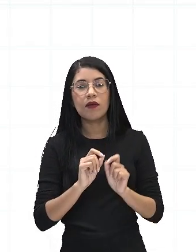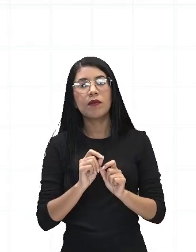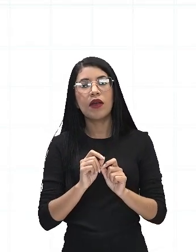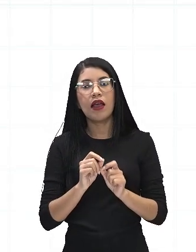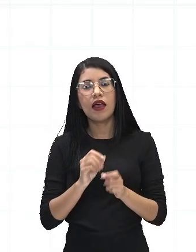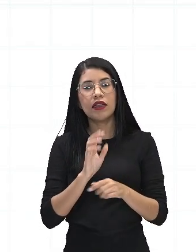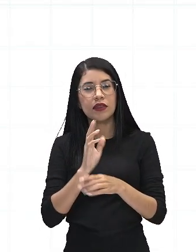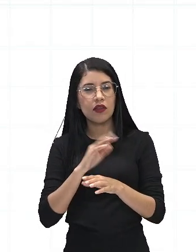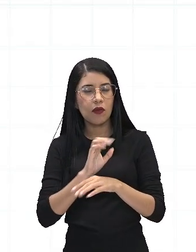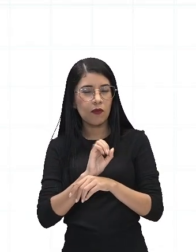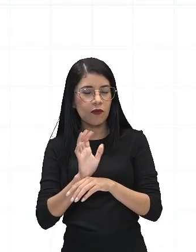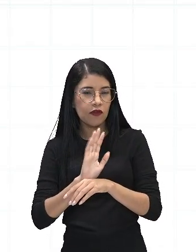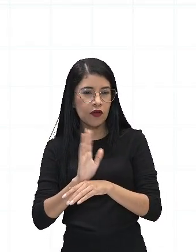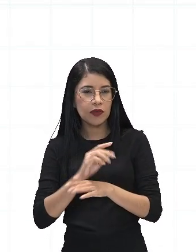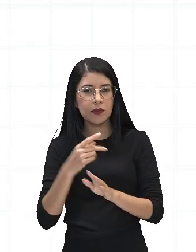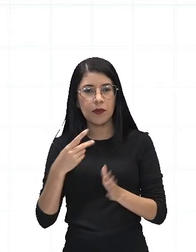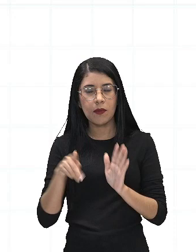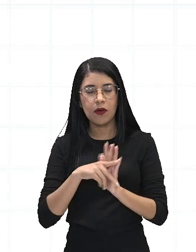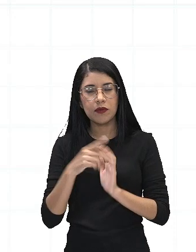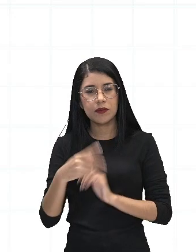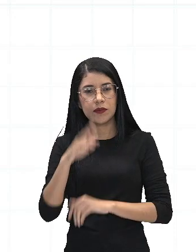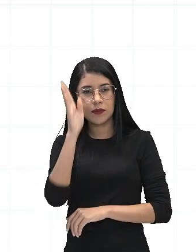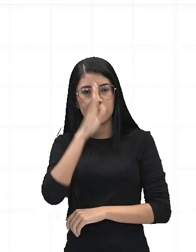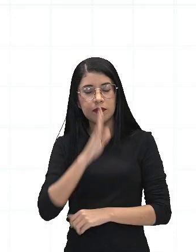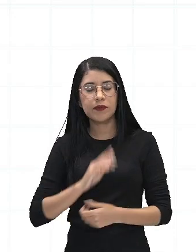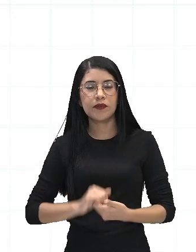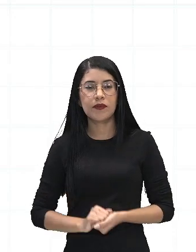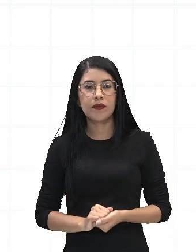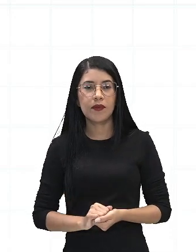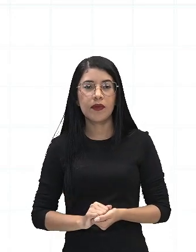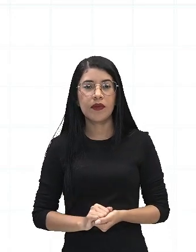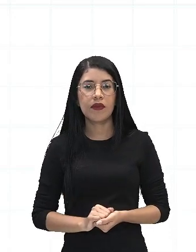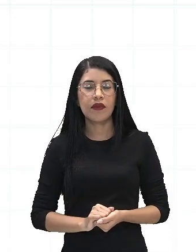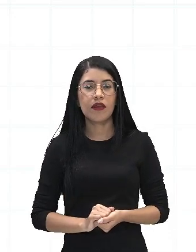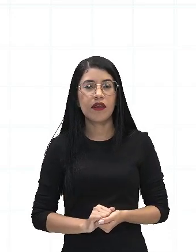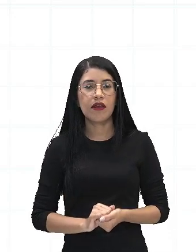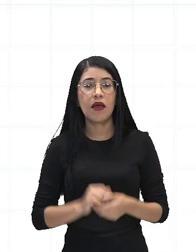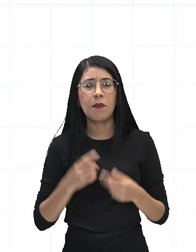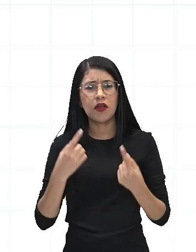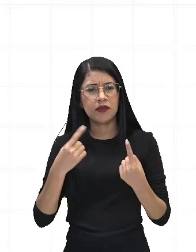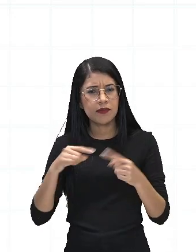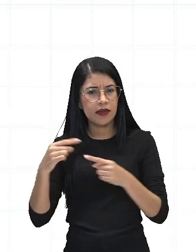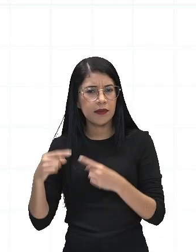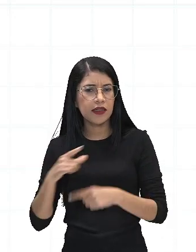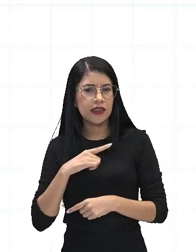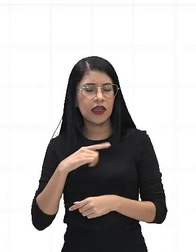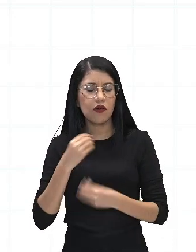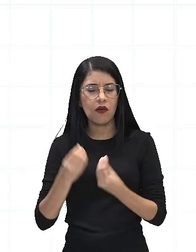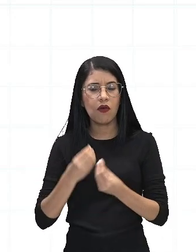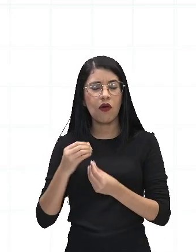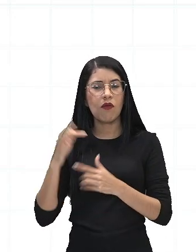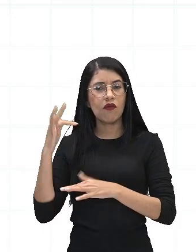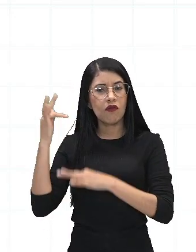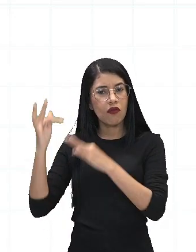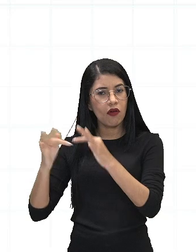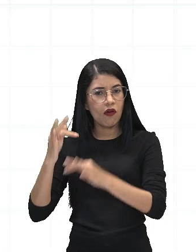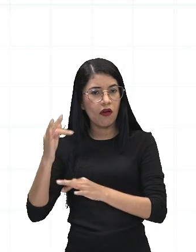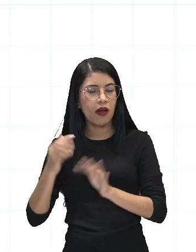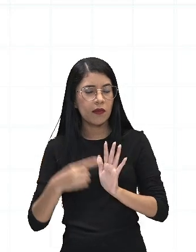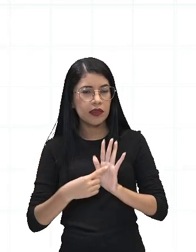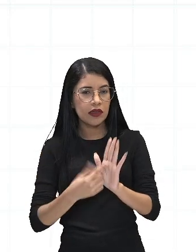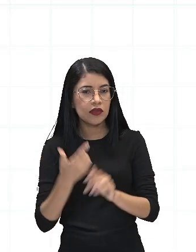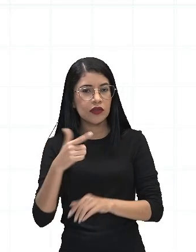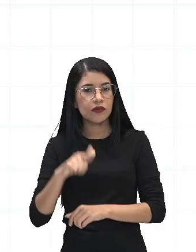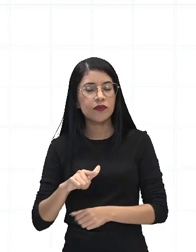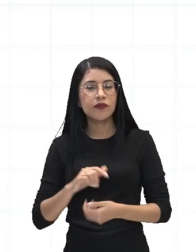audiovisual. Embora possa se debater a forma como o resgate do folclore foi feito, sobretudo